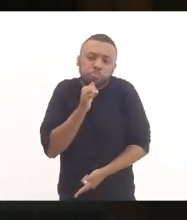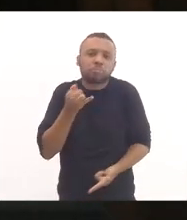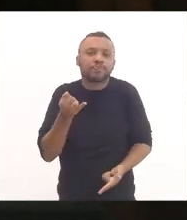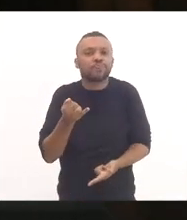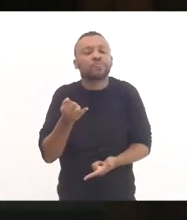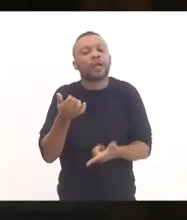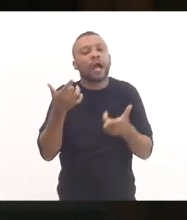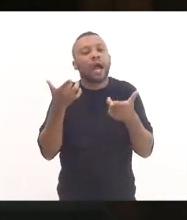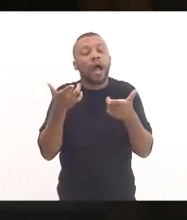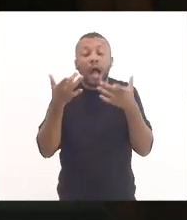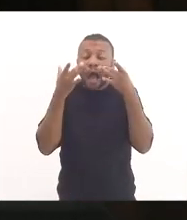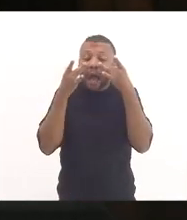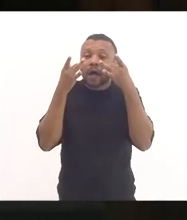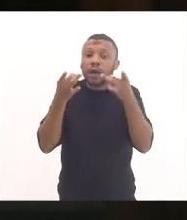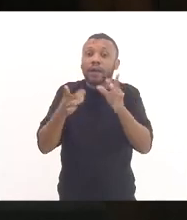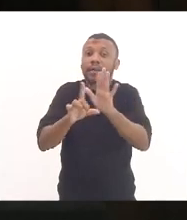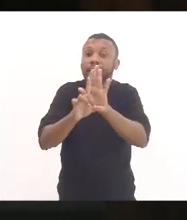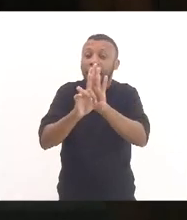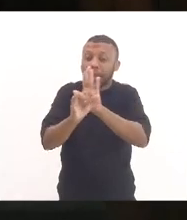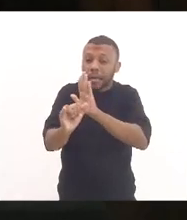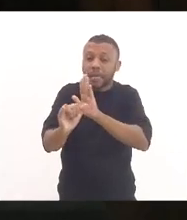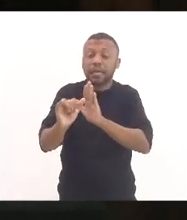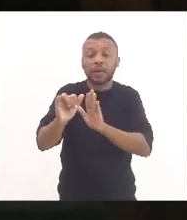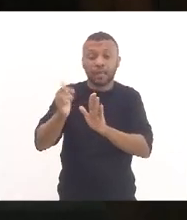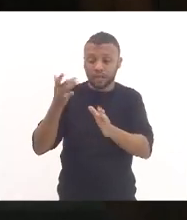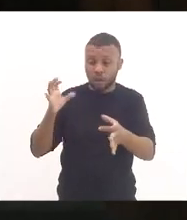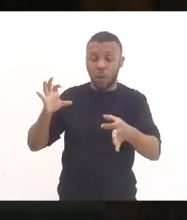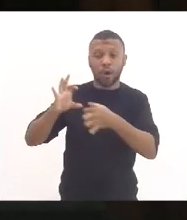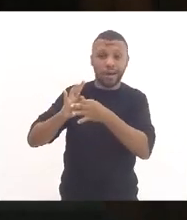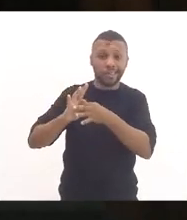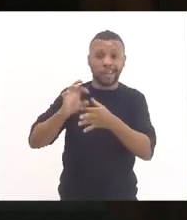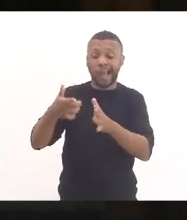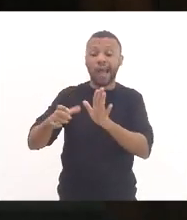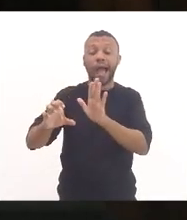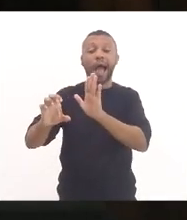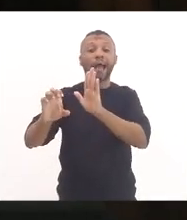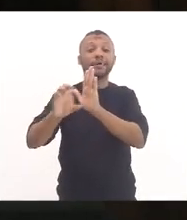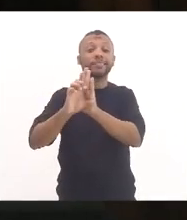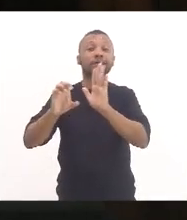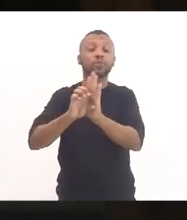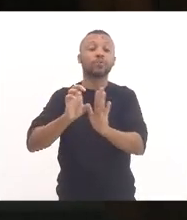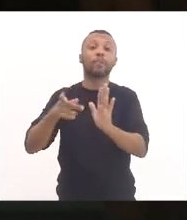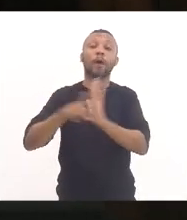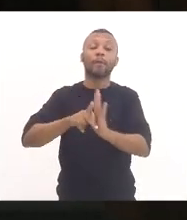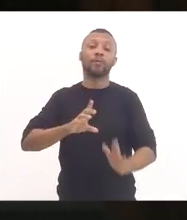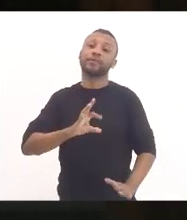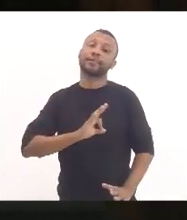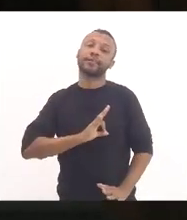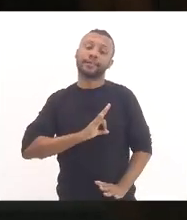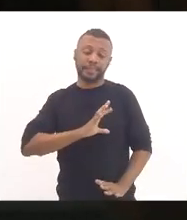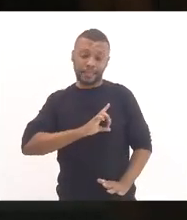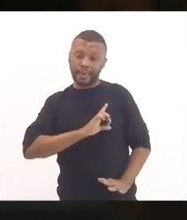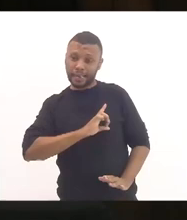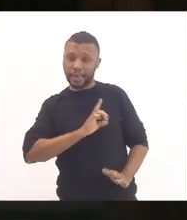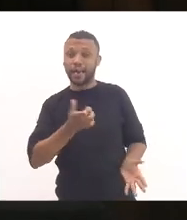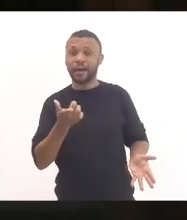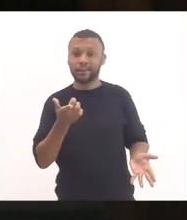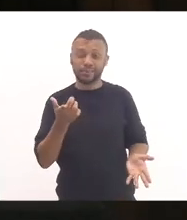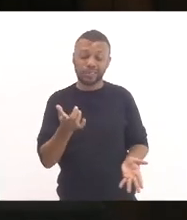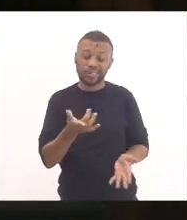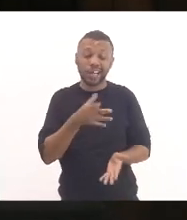chama a lei orgânica de Estatuto dos Delegados e isso é muito ruim para nossa para nossa instituição